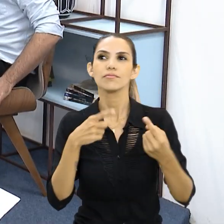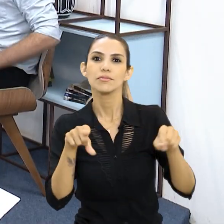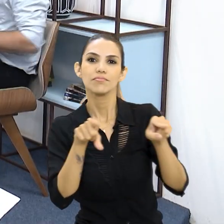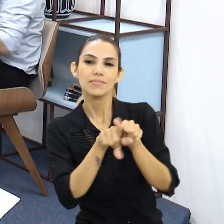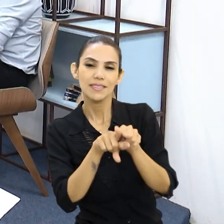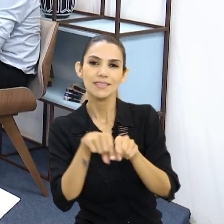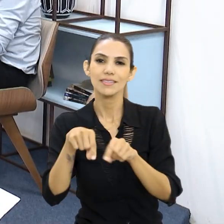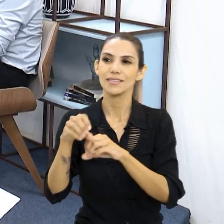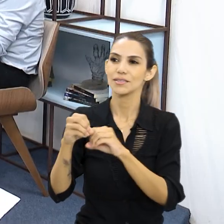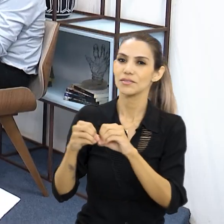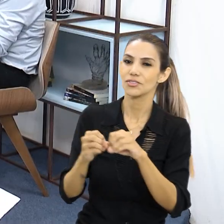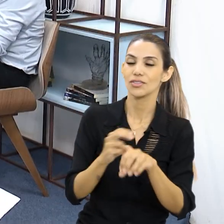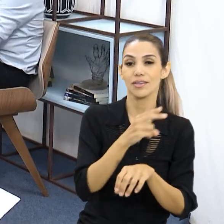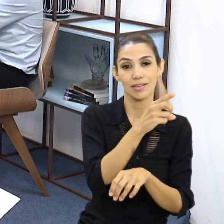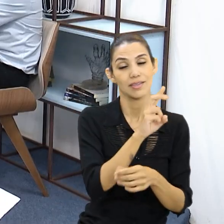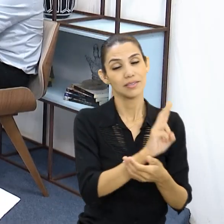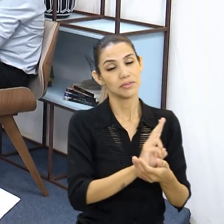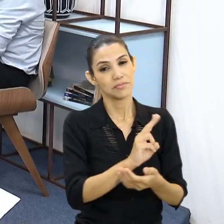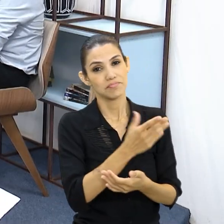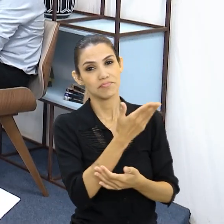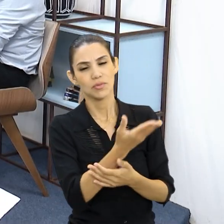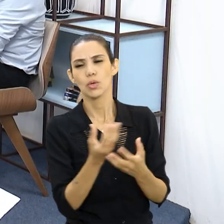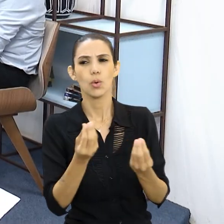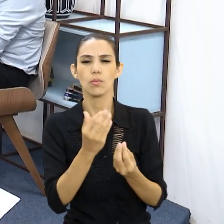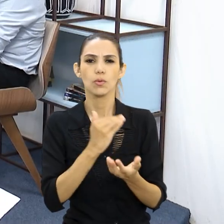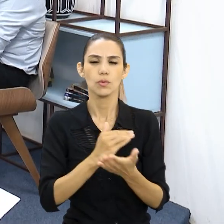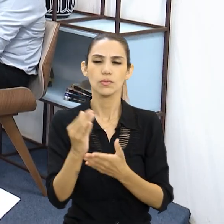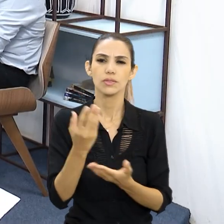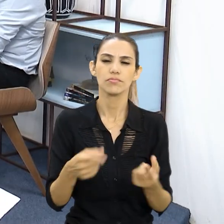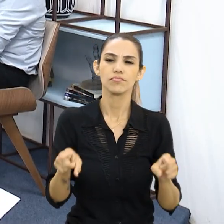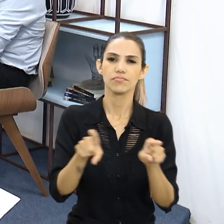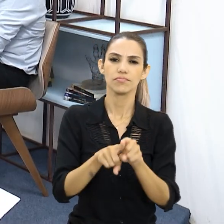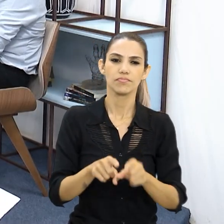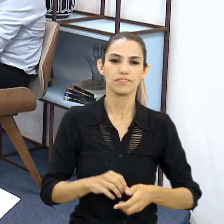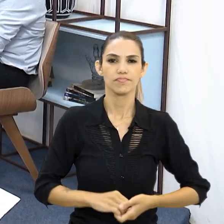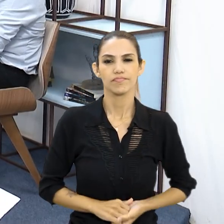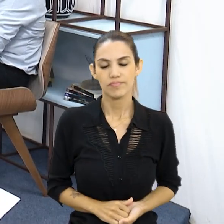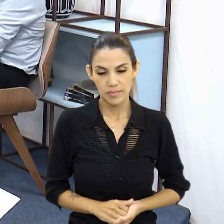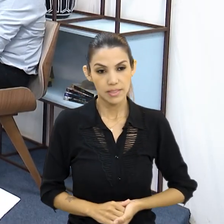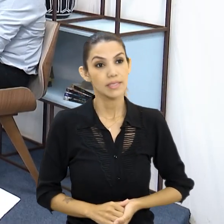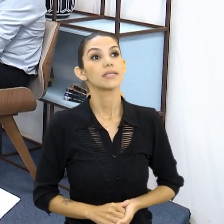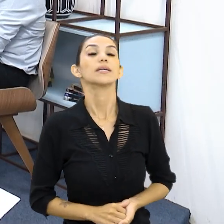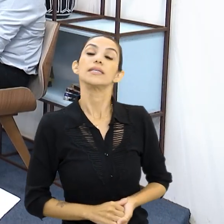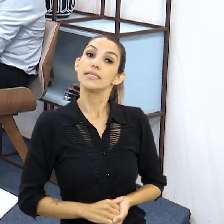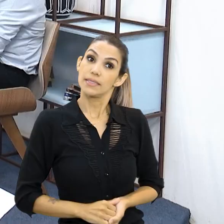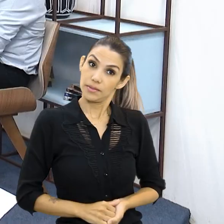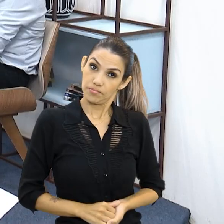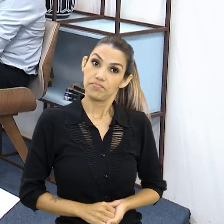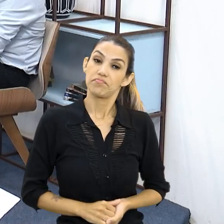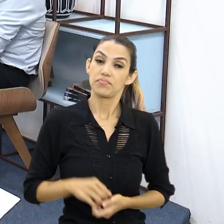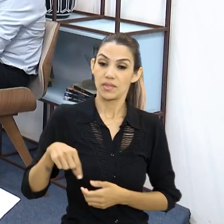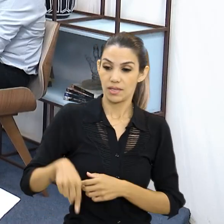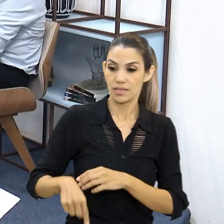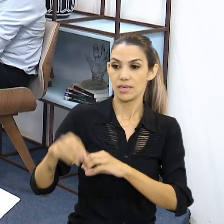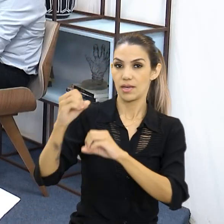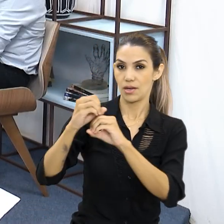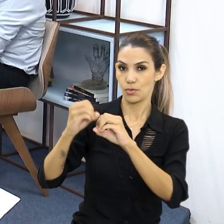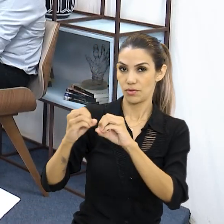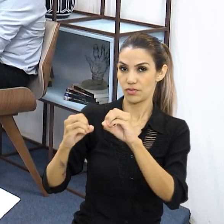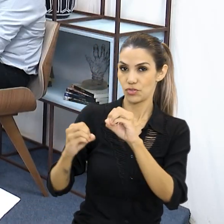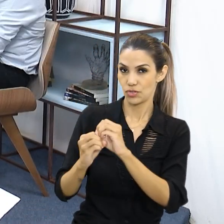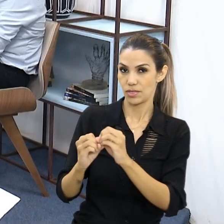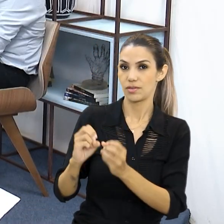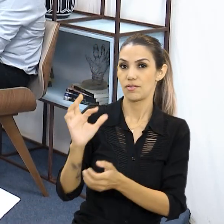gente, como que foi que deu o pontapé inicial? Bacana, Cássio. Essa é uma parceria entre a Faculdade de Farmácia